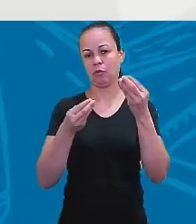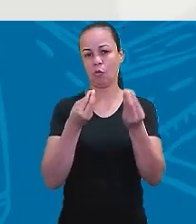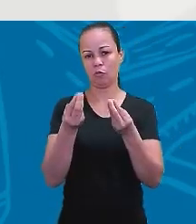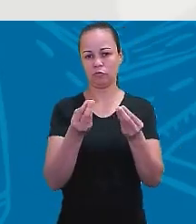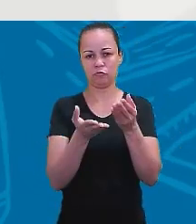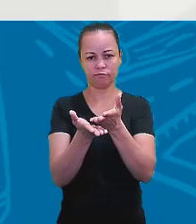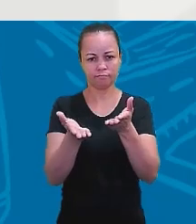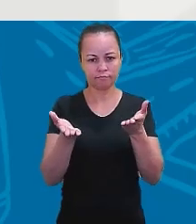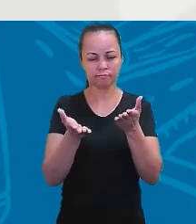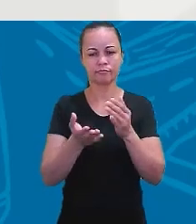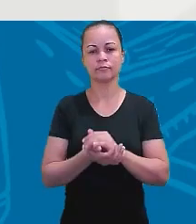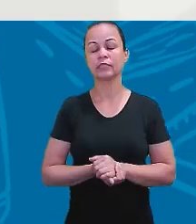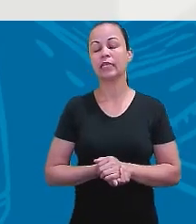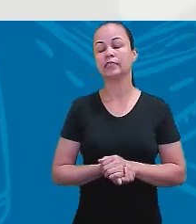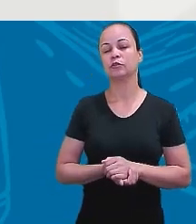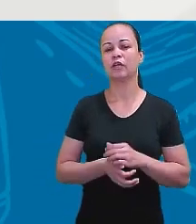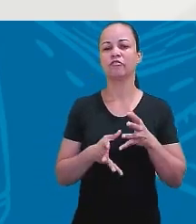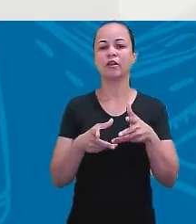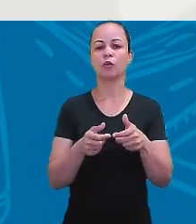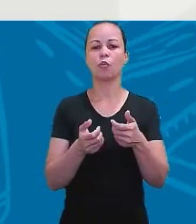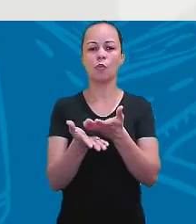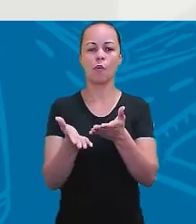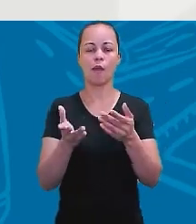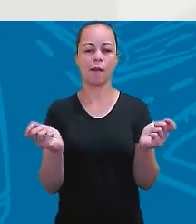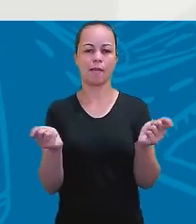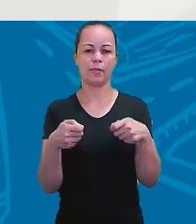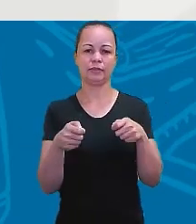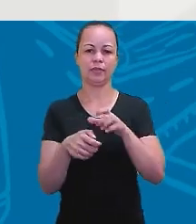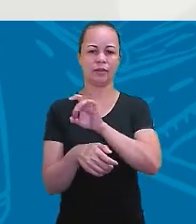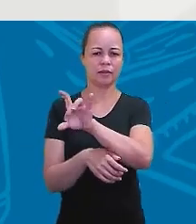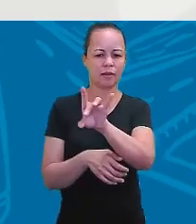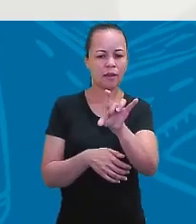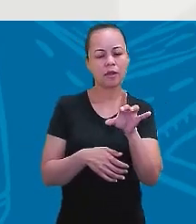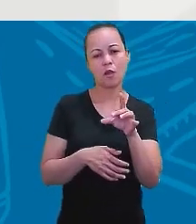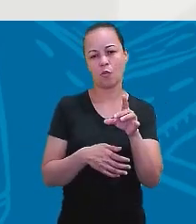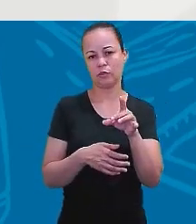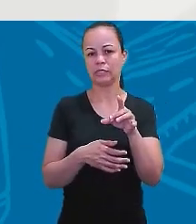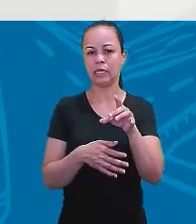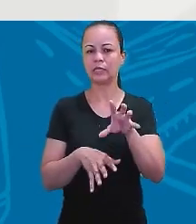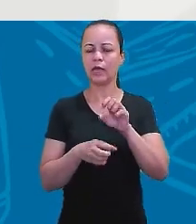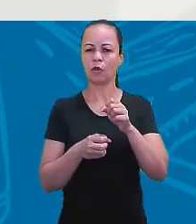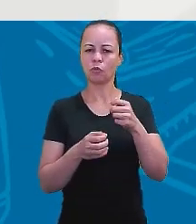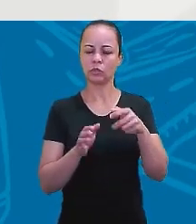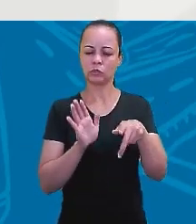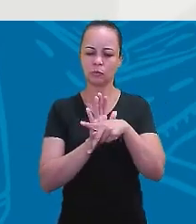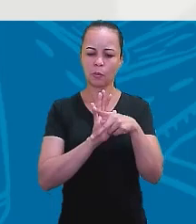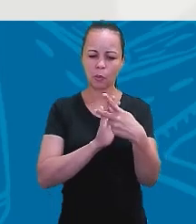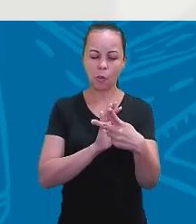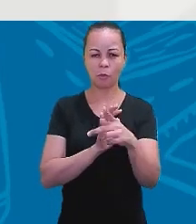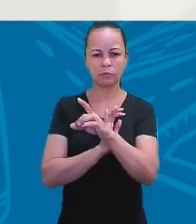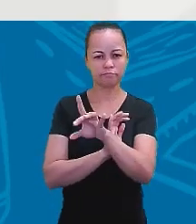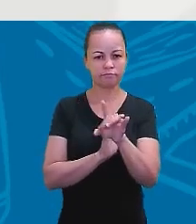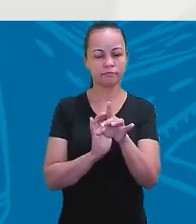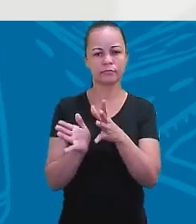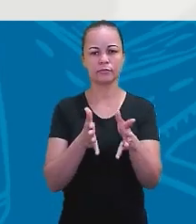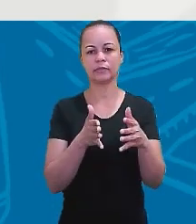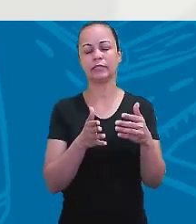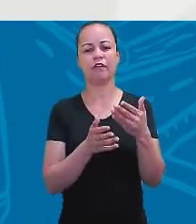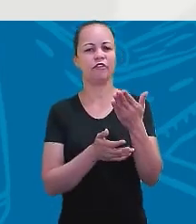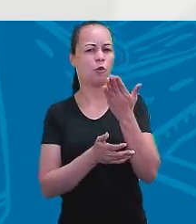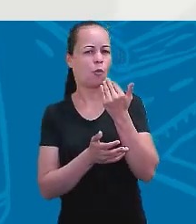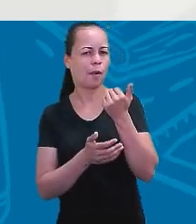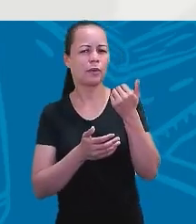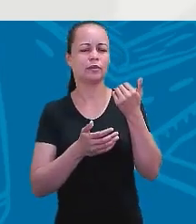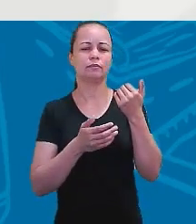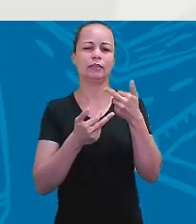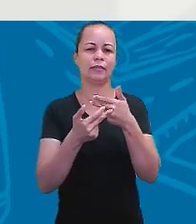tudo a ver com a tua capacidade de lidar com você mesmo. Porque carboidrato, gente, tem a ver com a tua alimentação, tem a ver